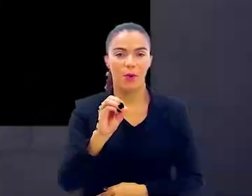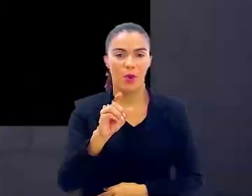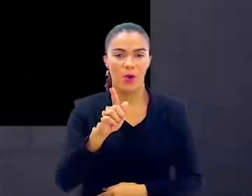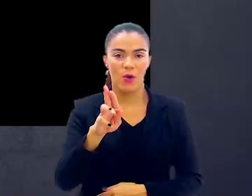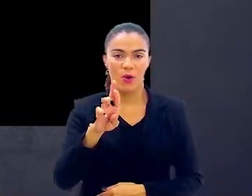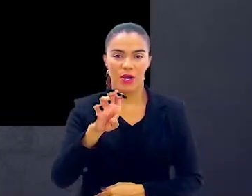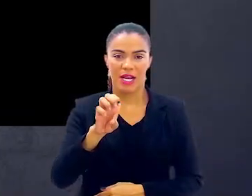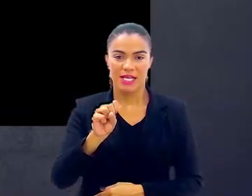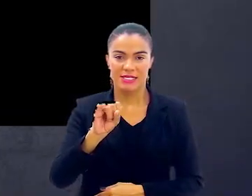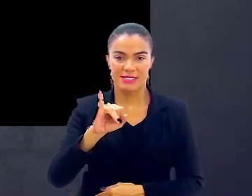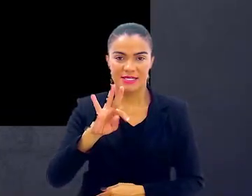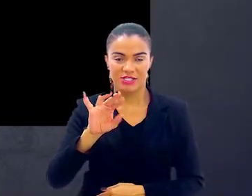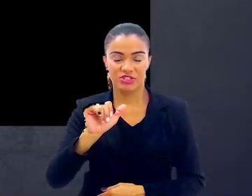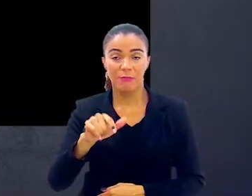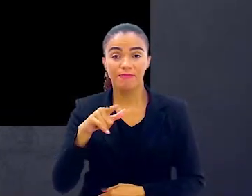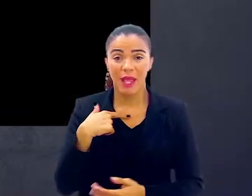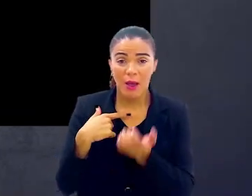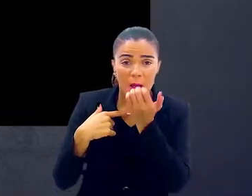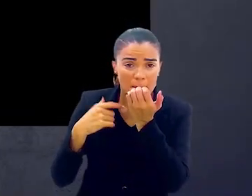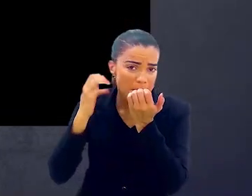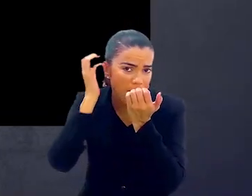agora no ar,